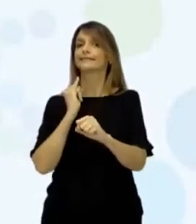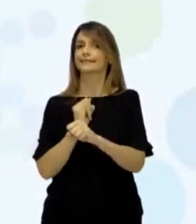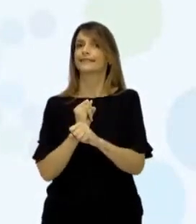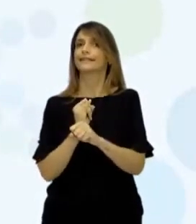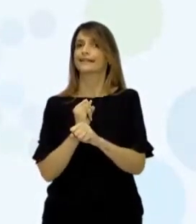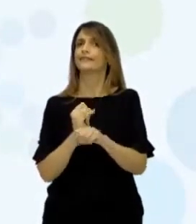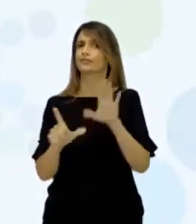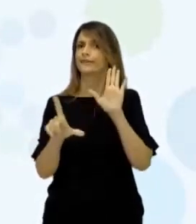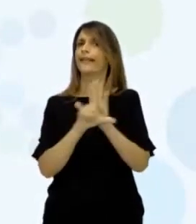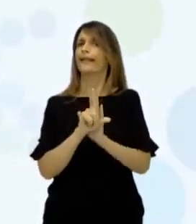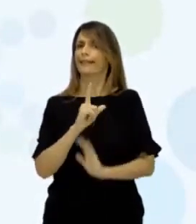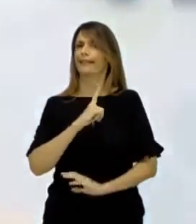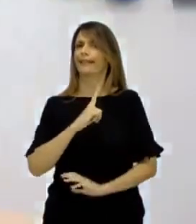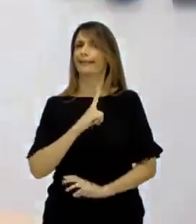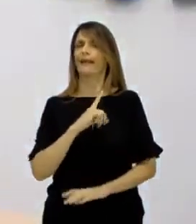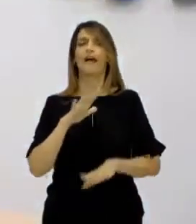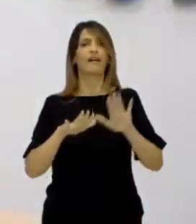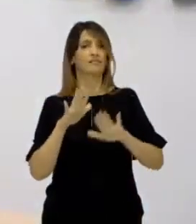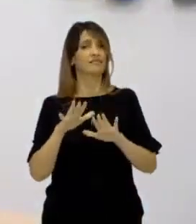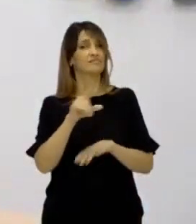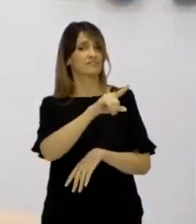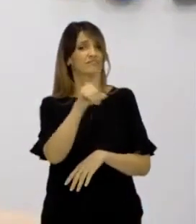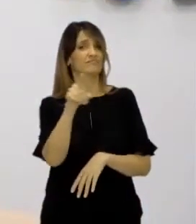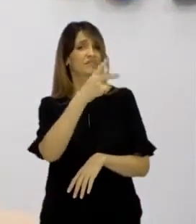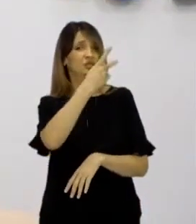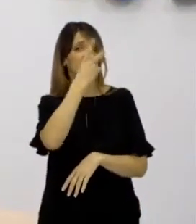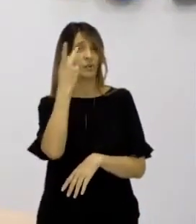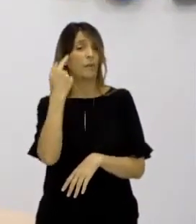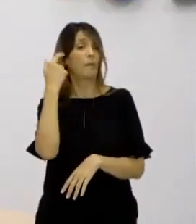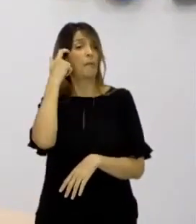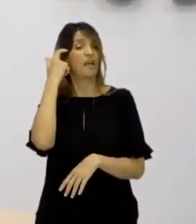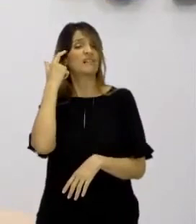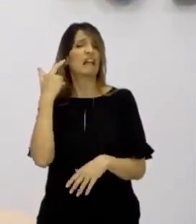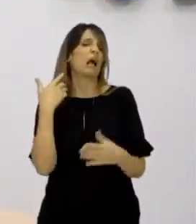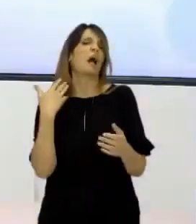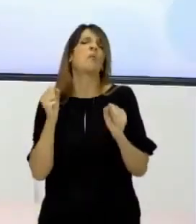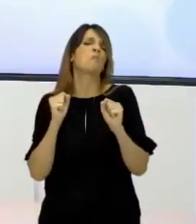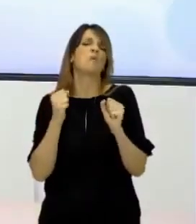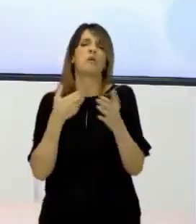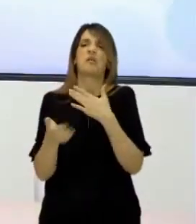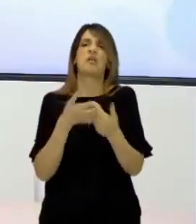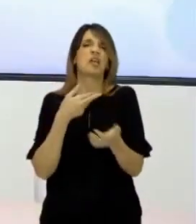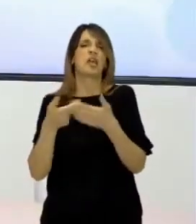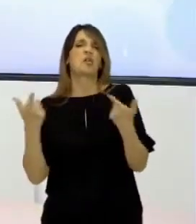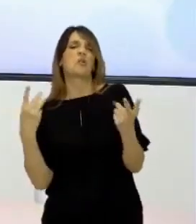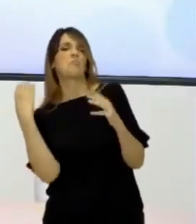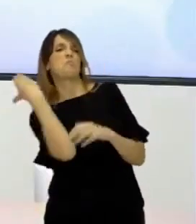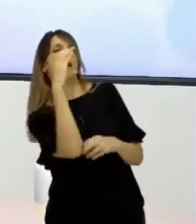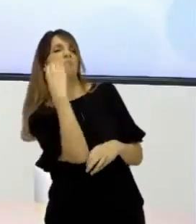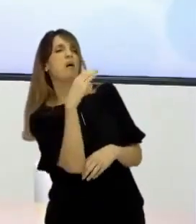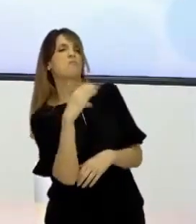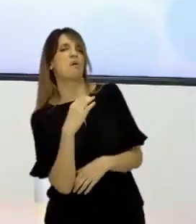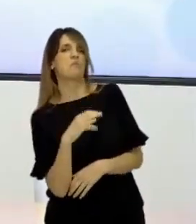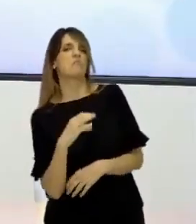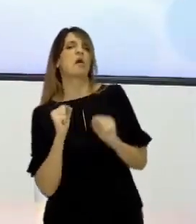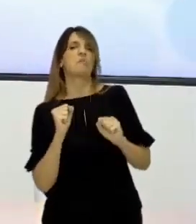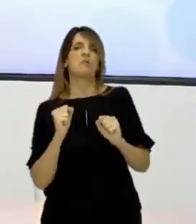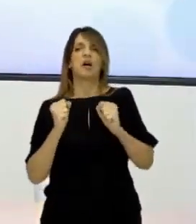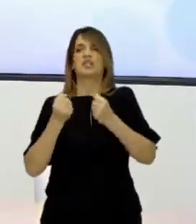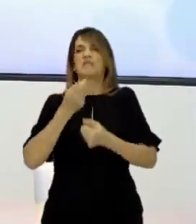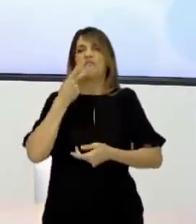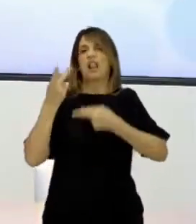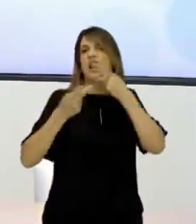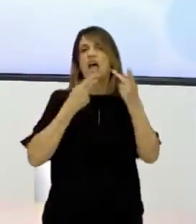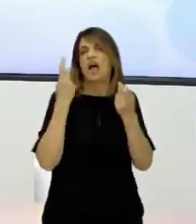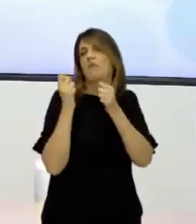com lei, porque eu acho que muita gente acha que a internet é terra de ninguém, assim, né? Então, dá atrás aqui do celular, eu posso falar,